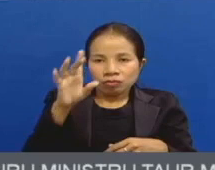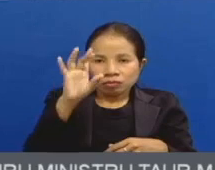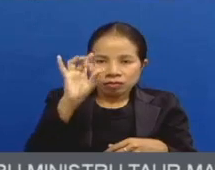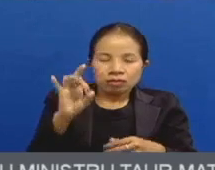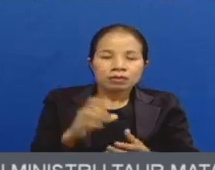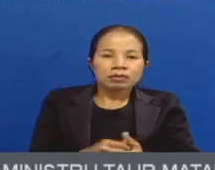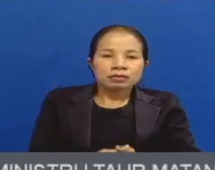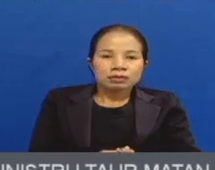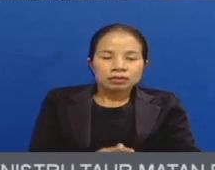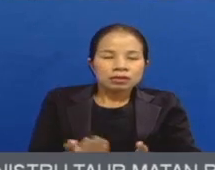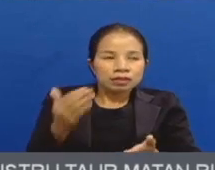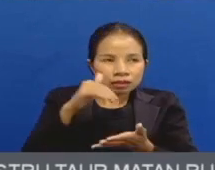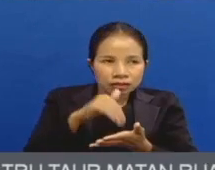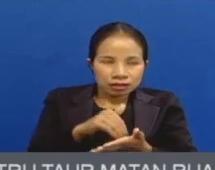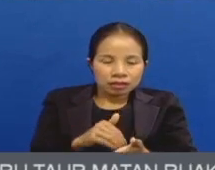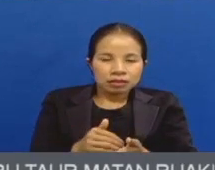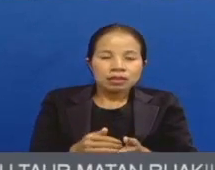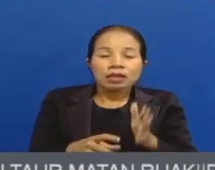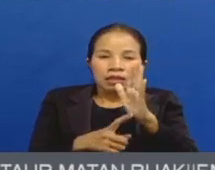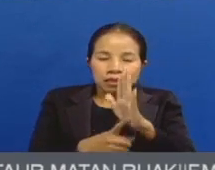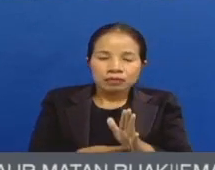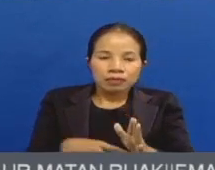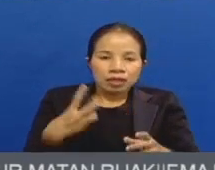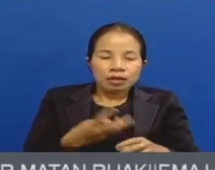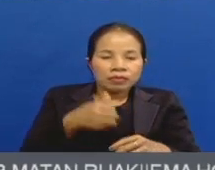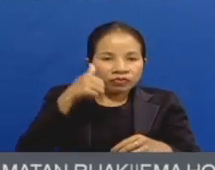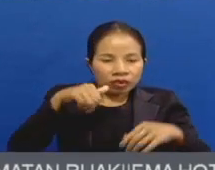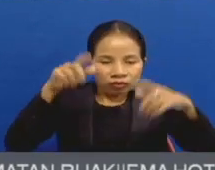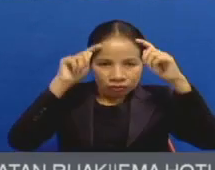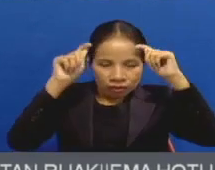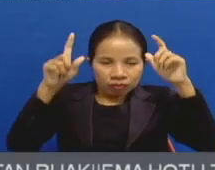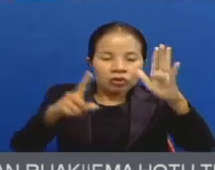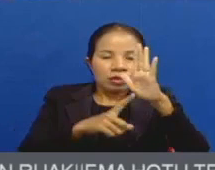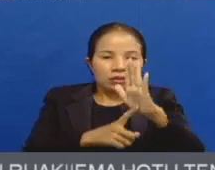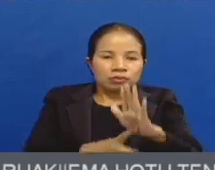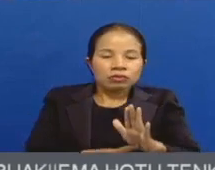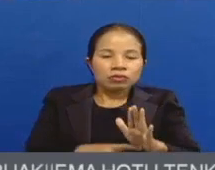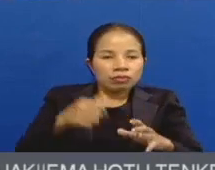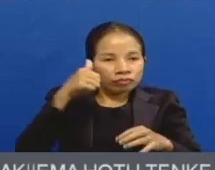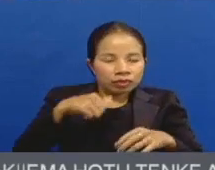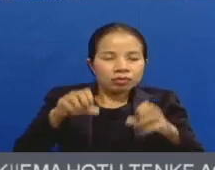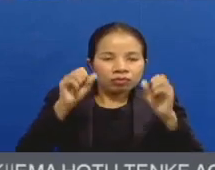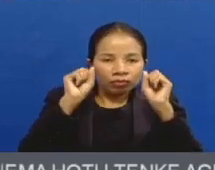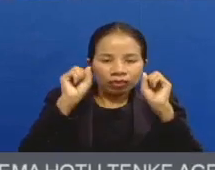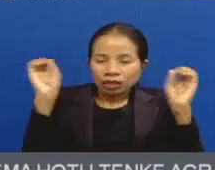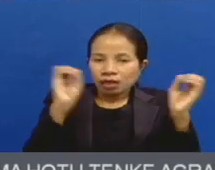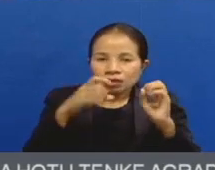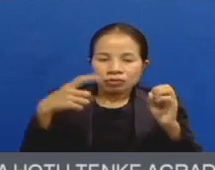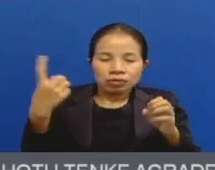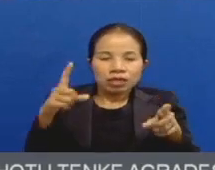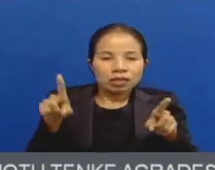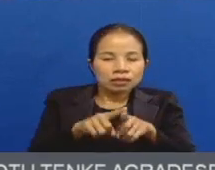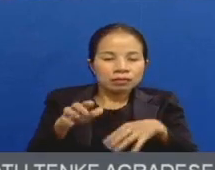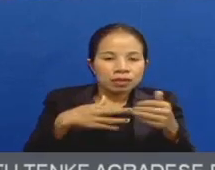2028. Ida ne dalai datang representa ona ami veto Timor hatudu kata veto mos laos di tanesan